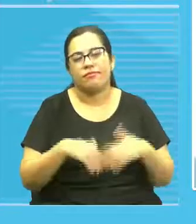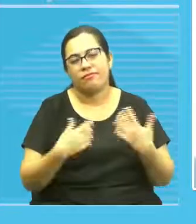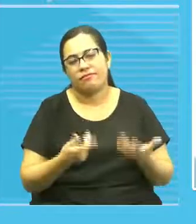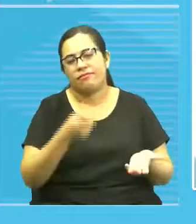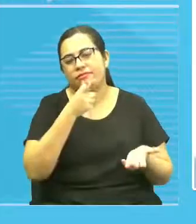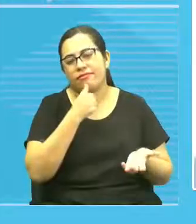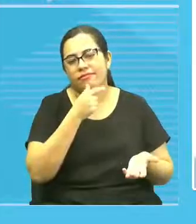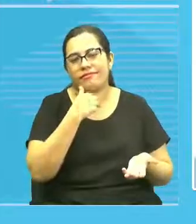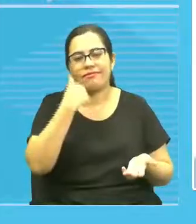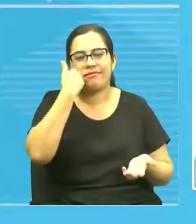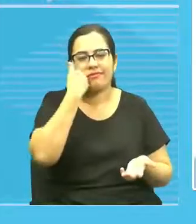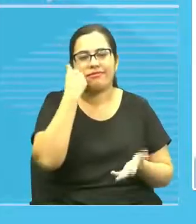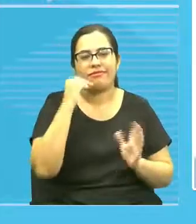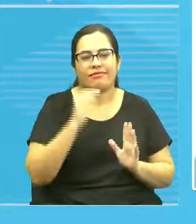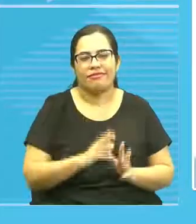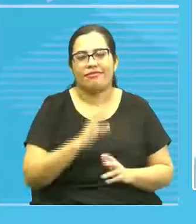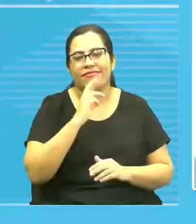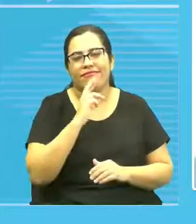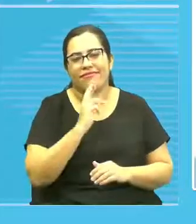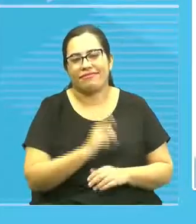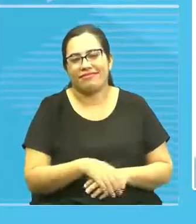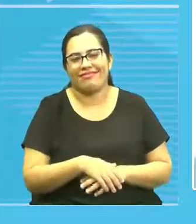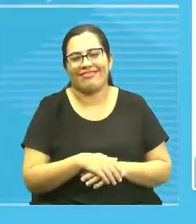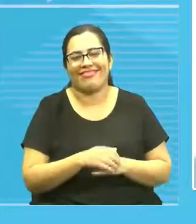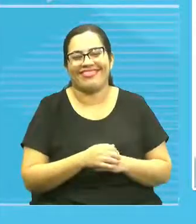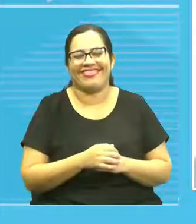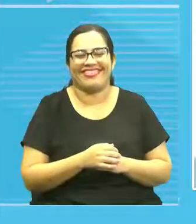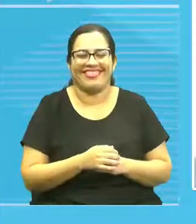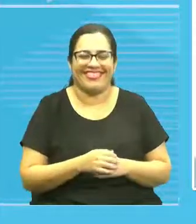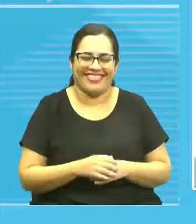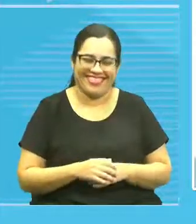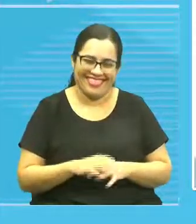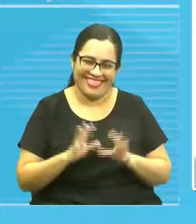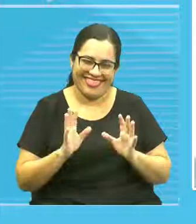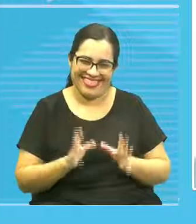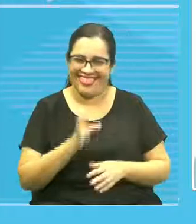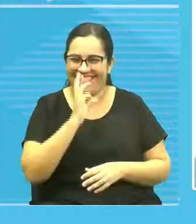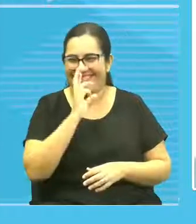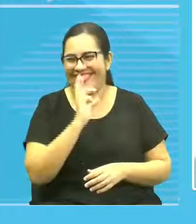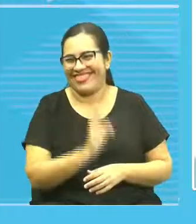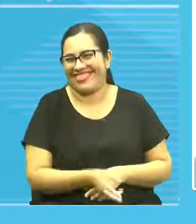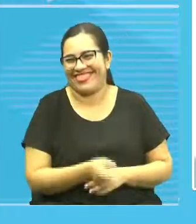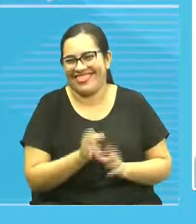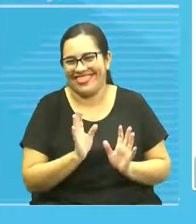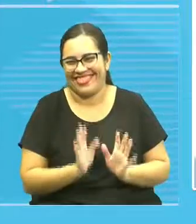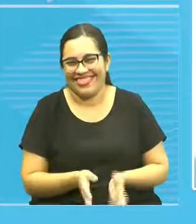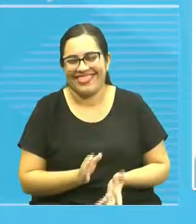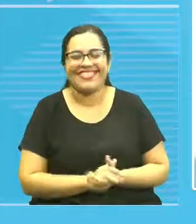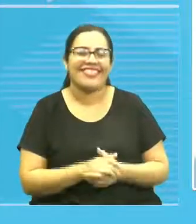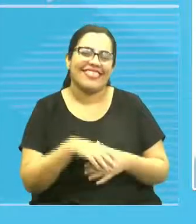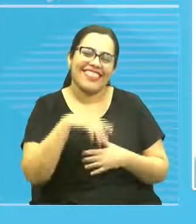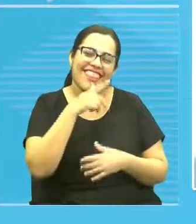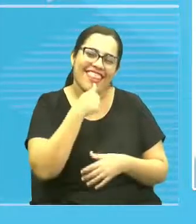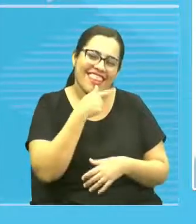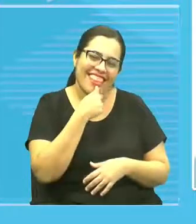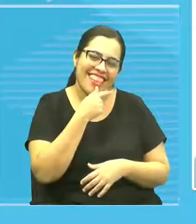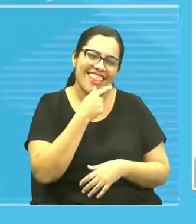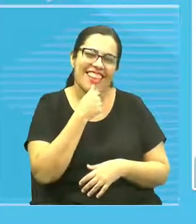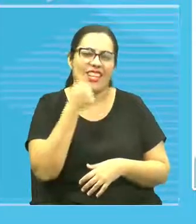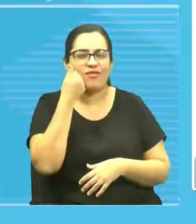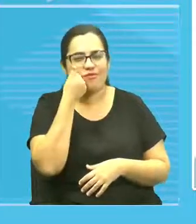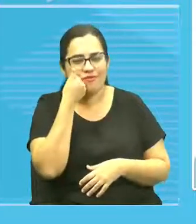Na água morna. A Rosinha já está respondendo. Ó, comendo a boia de vocês, a Rosinha. Ela já está respondendo aqui. É na água